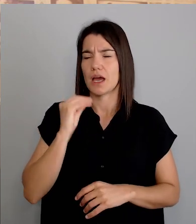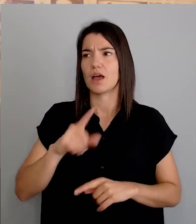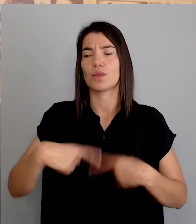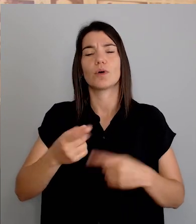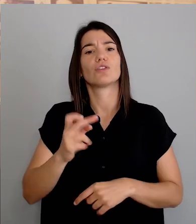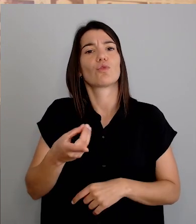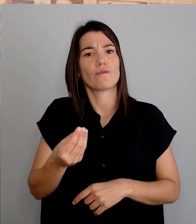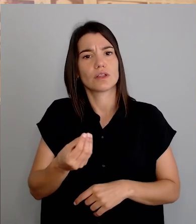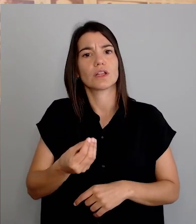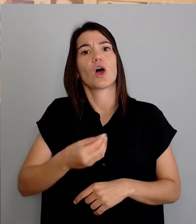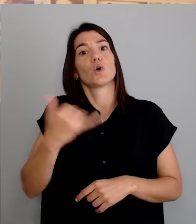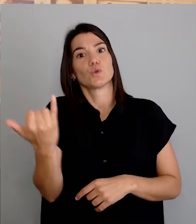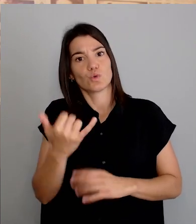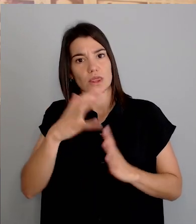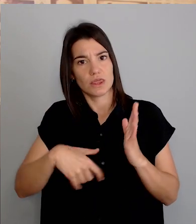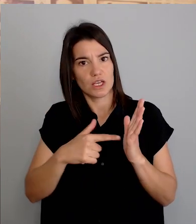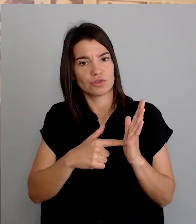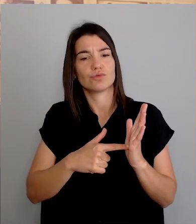Depois, nos anos 90, o segundo,